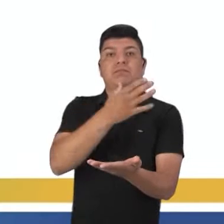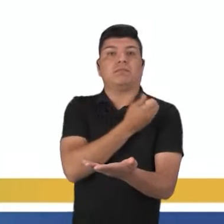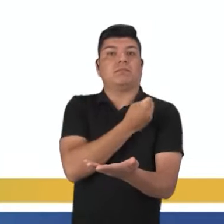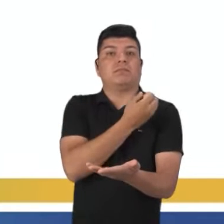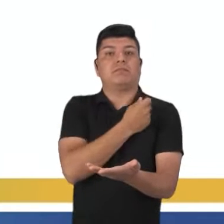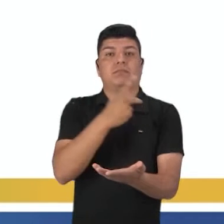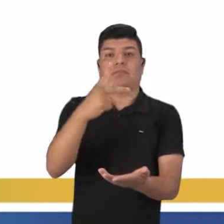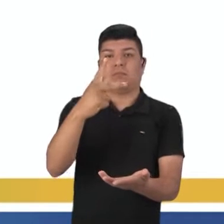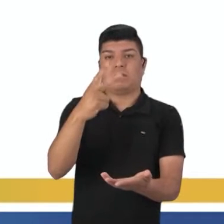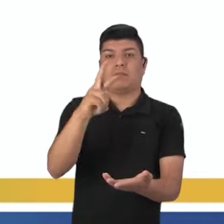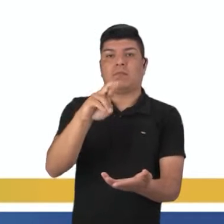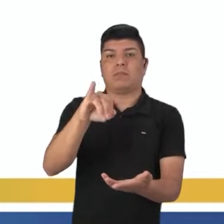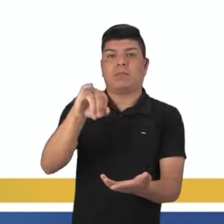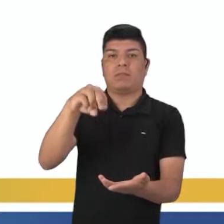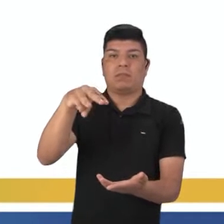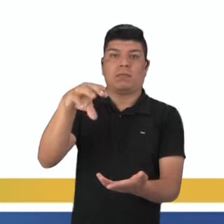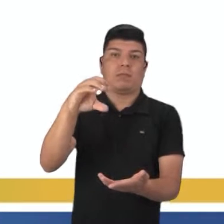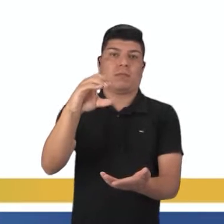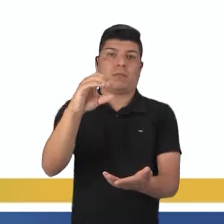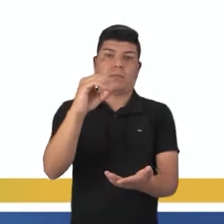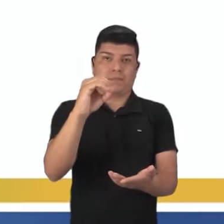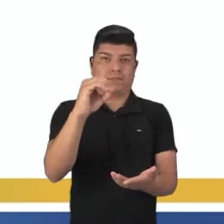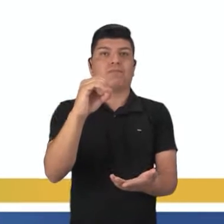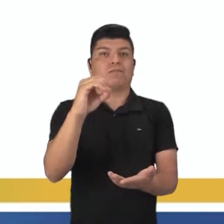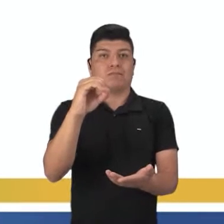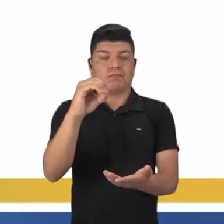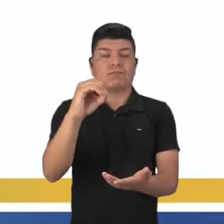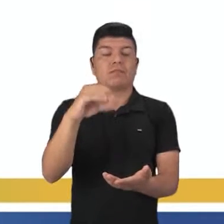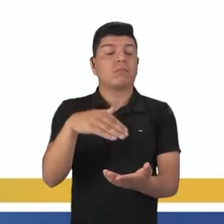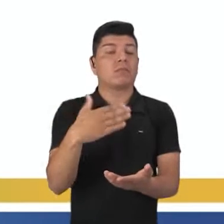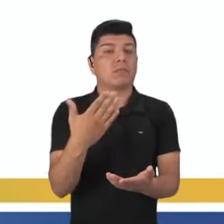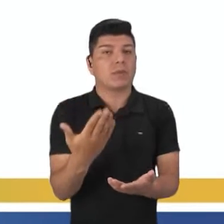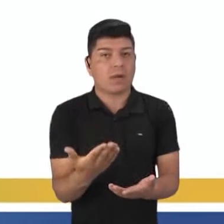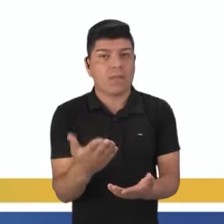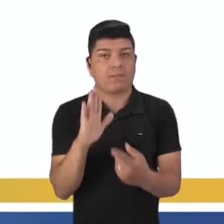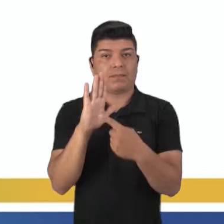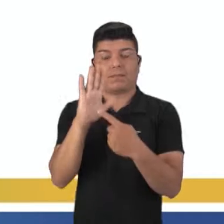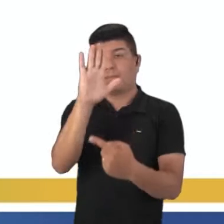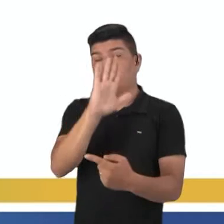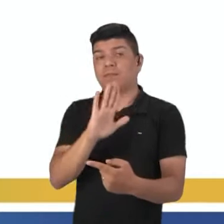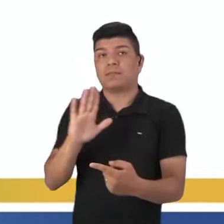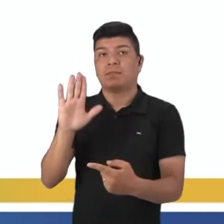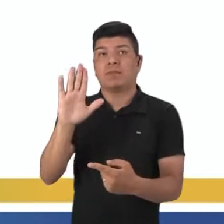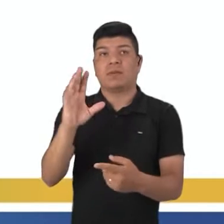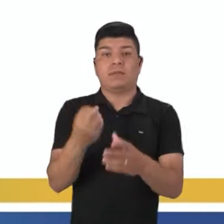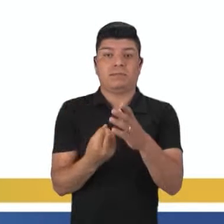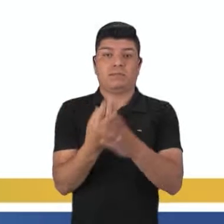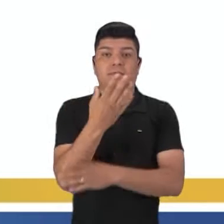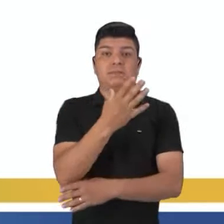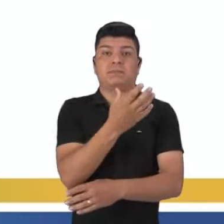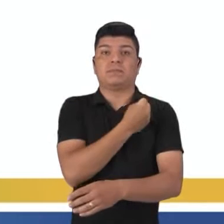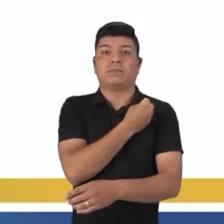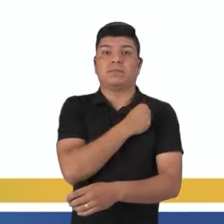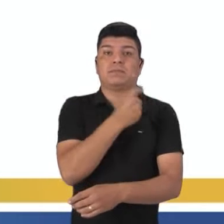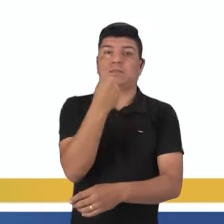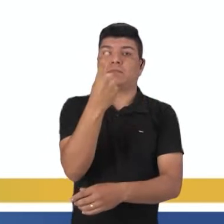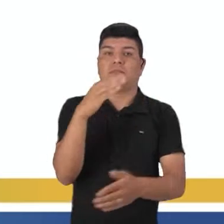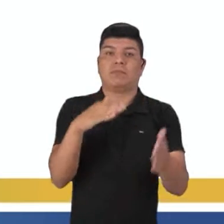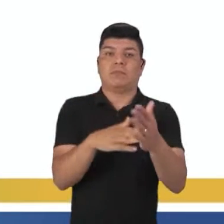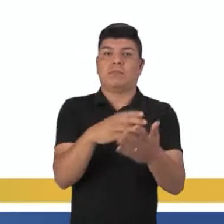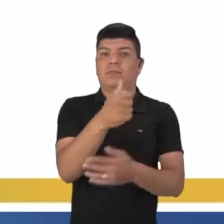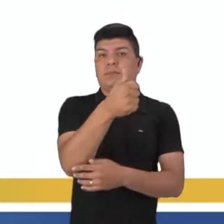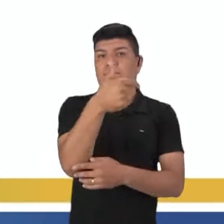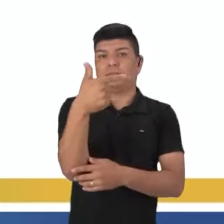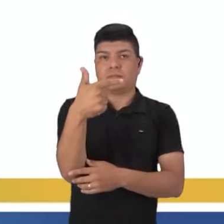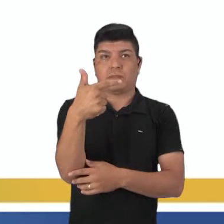numeração prima, Ou seja, aparecer em um número primo, Então, o espaço amostral desse evento é formado pelas numerações de 1 a 12.